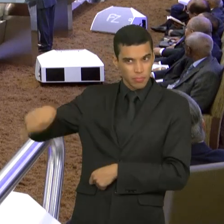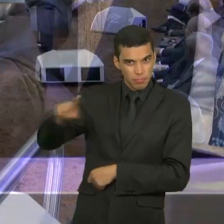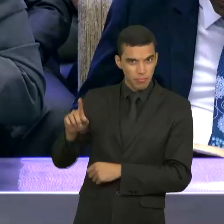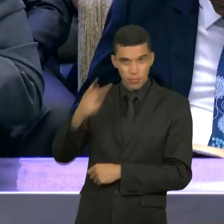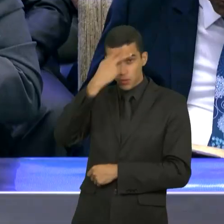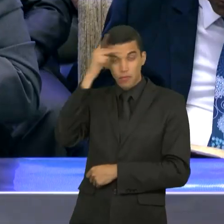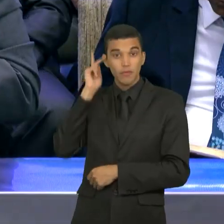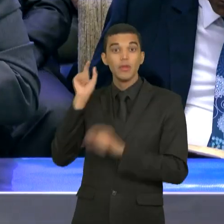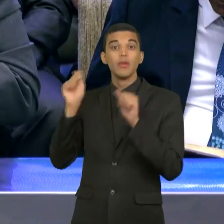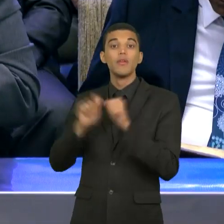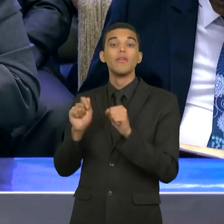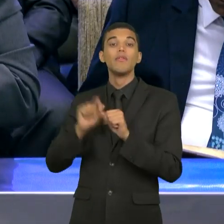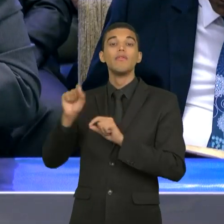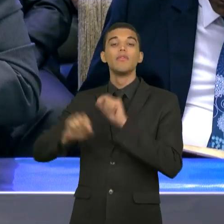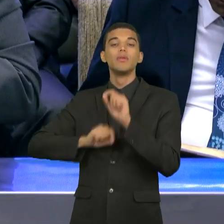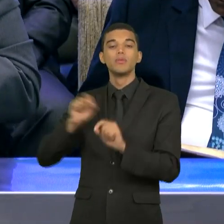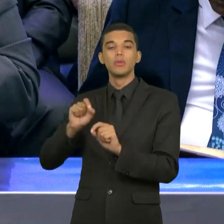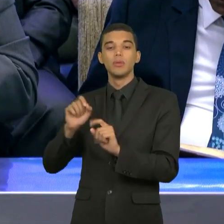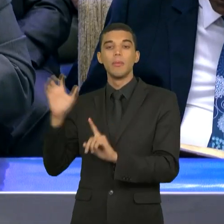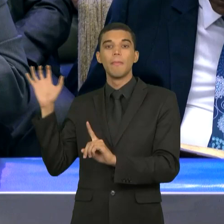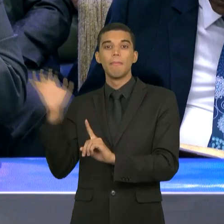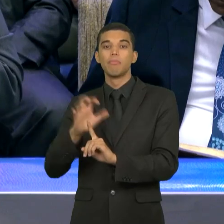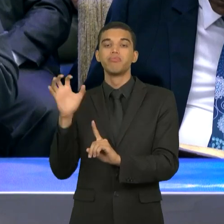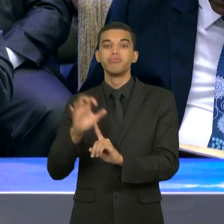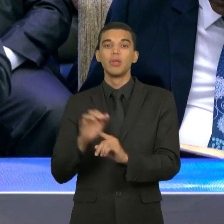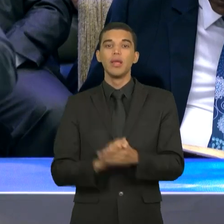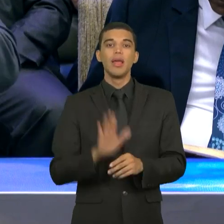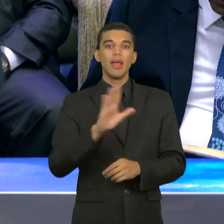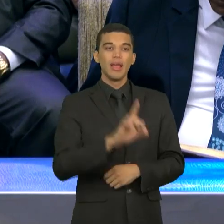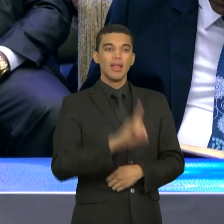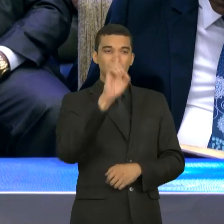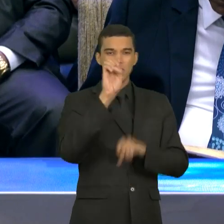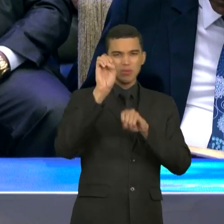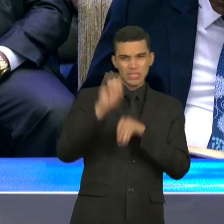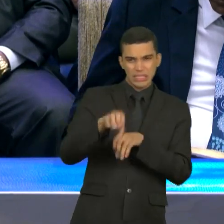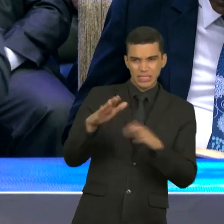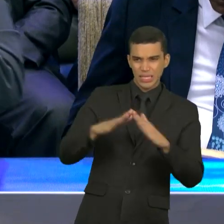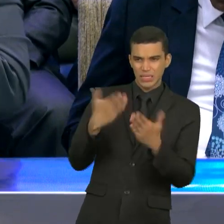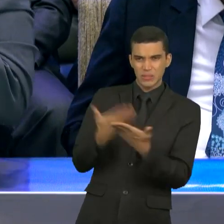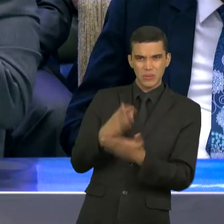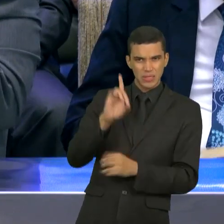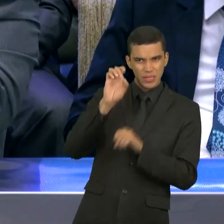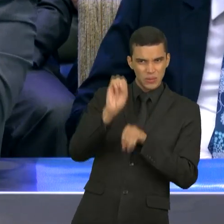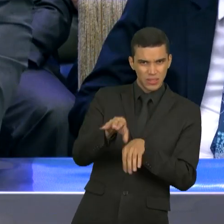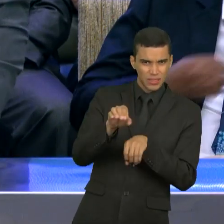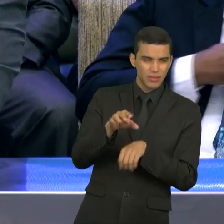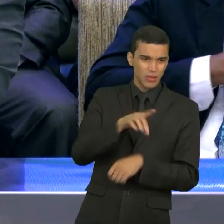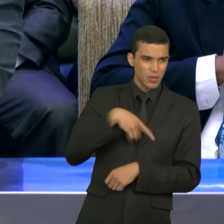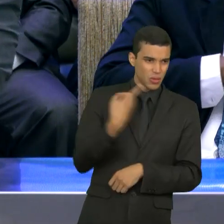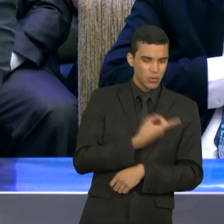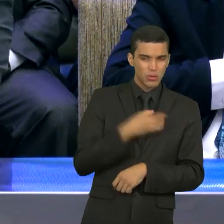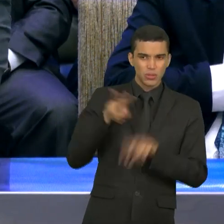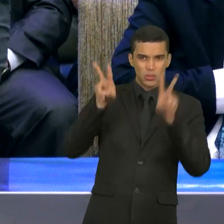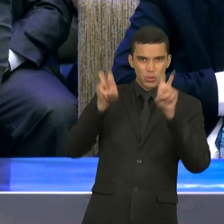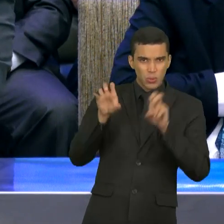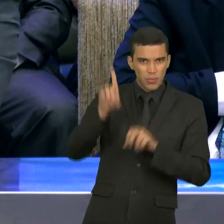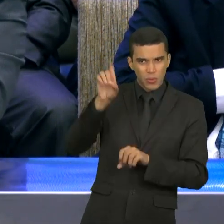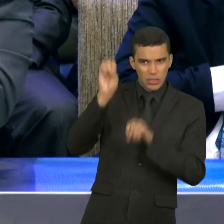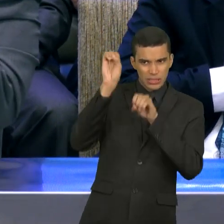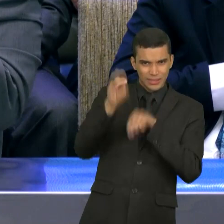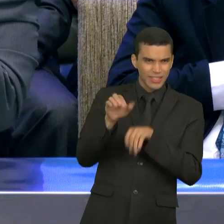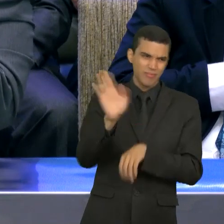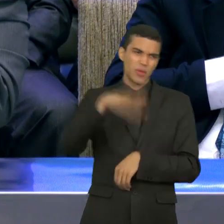clássica pela educação progressiva ou Progressista porque eles perceberam que na escola